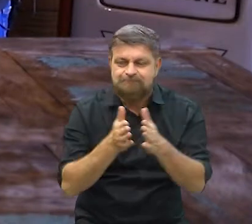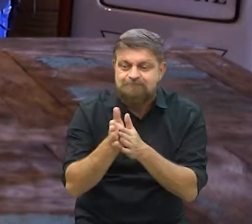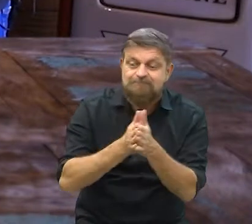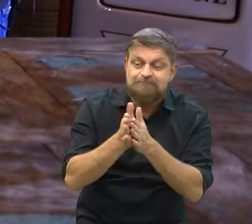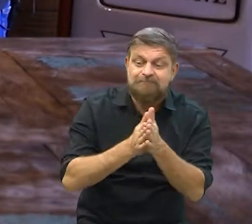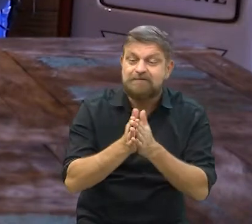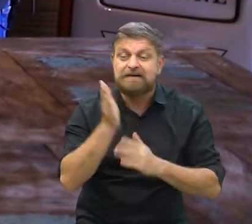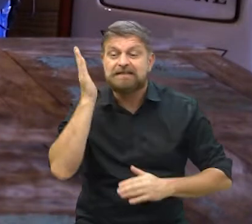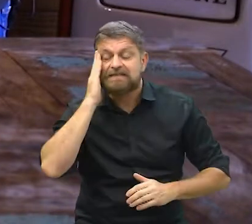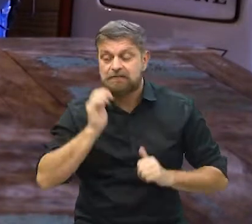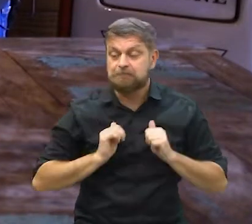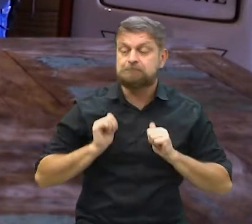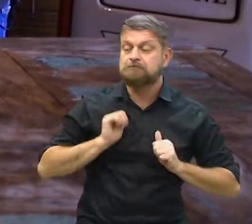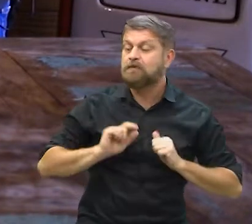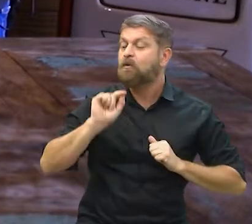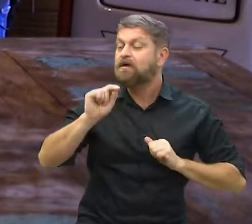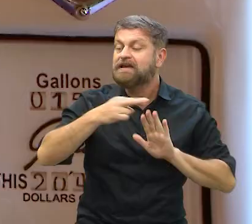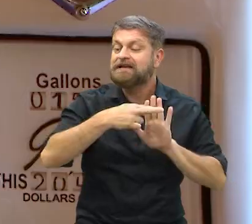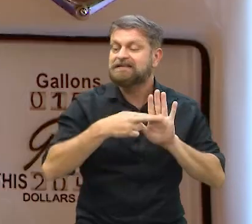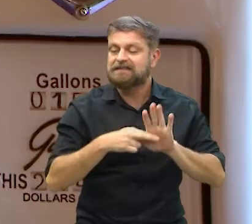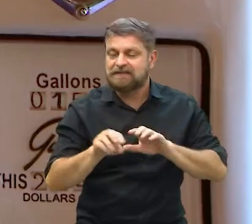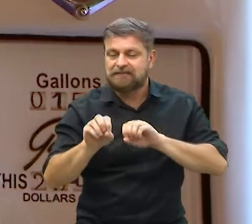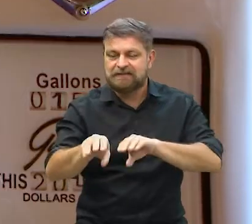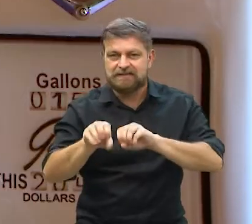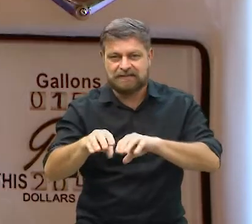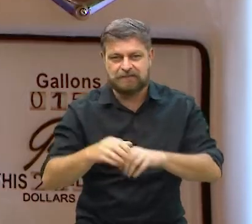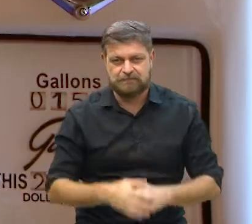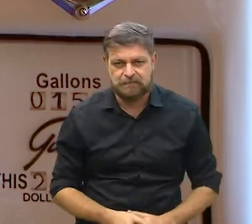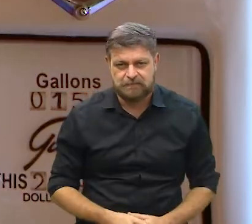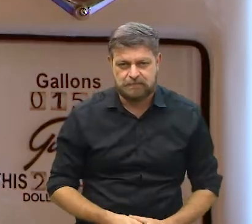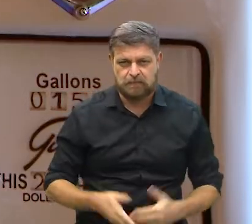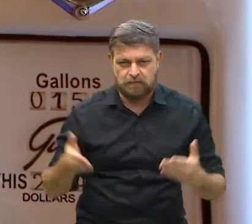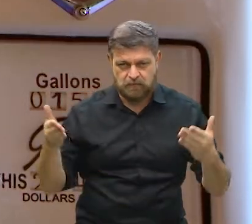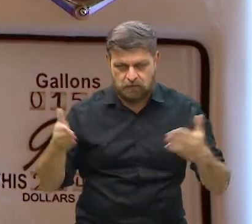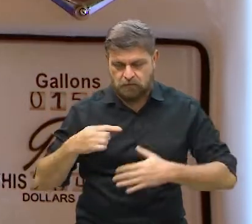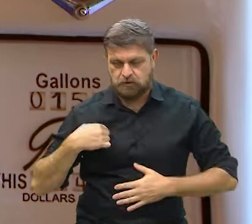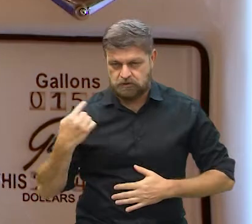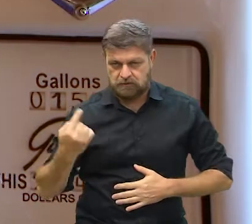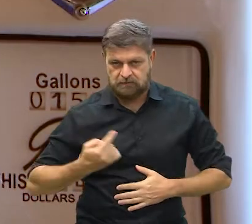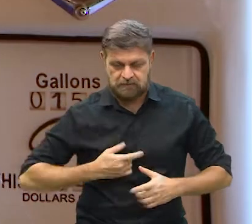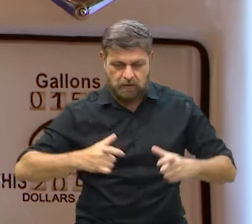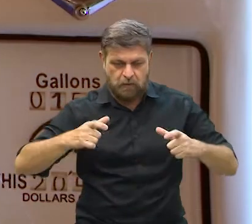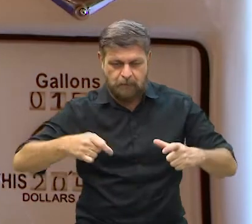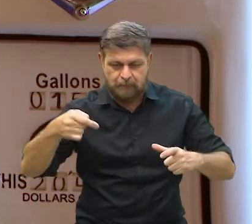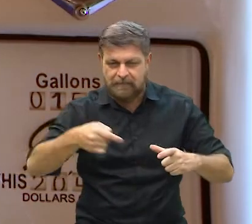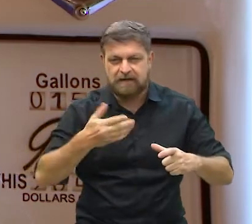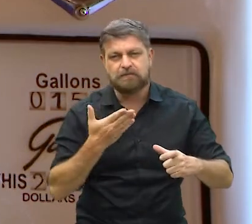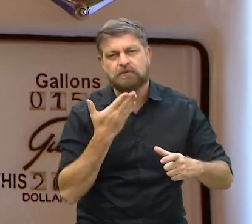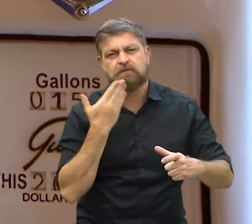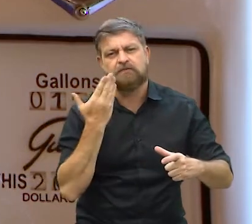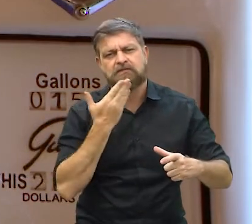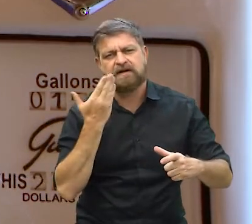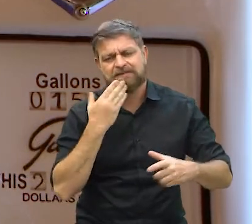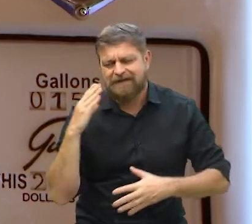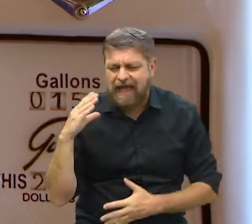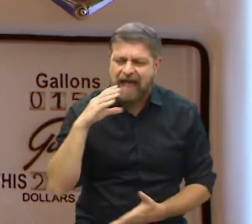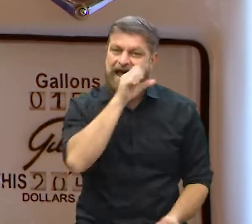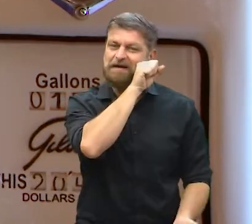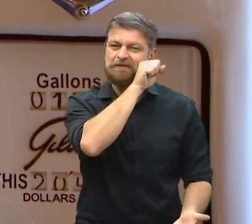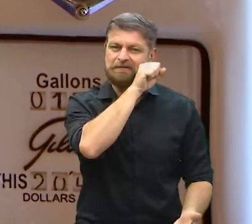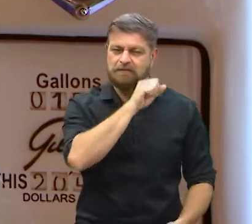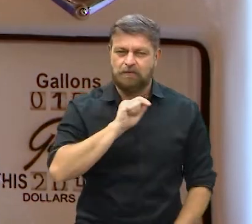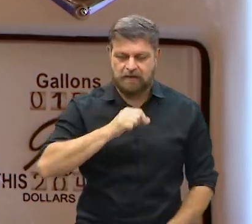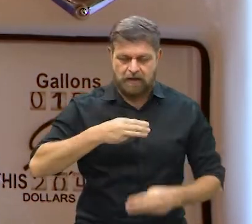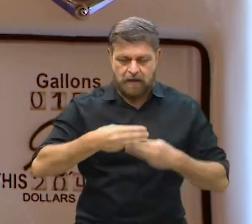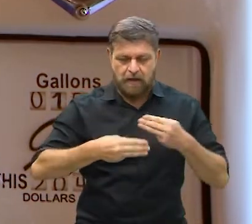ansioso para saber que prato que você vai ensinar para eles? Hoje nós vamos fazer um prato muito fácil e rápido, que é